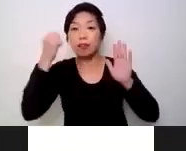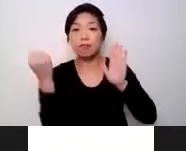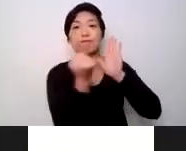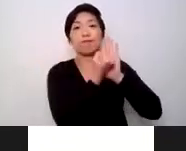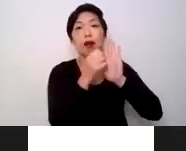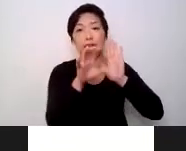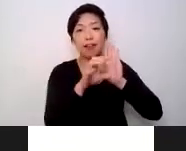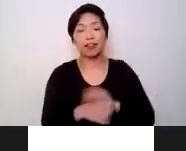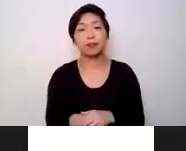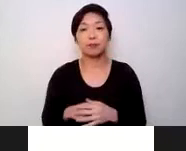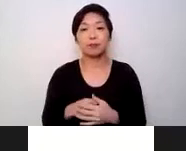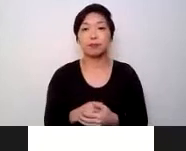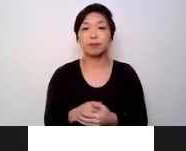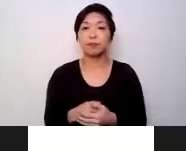Santo